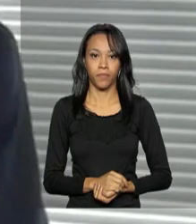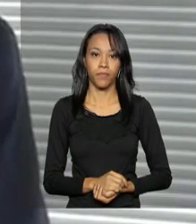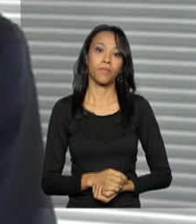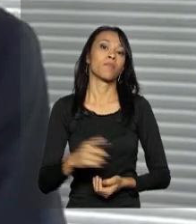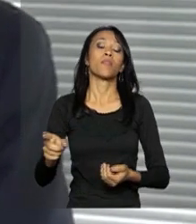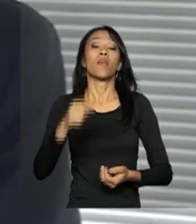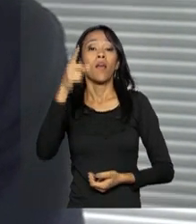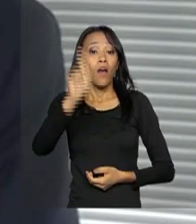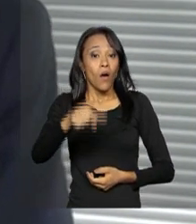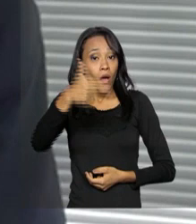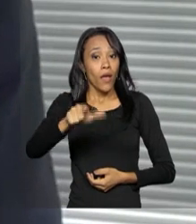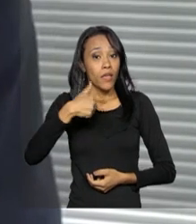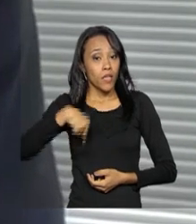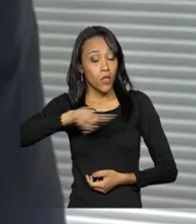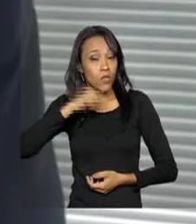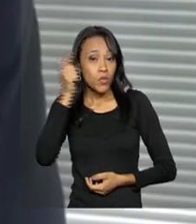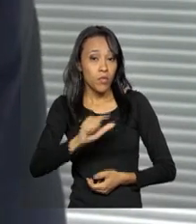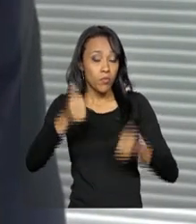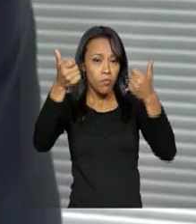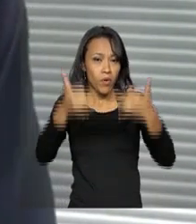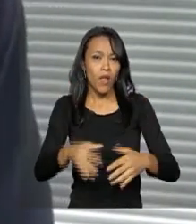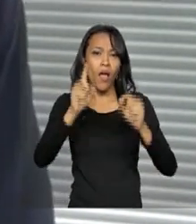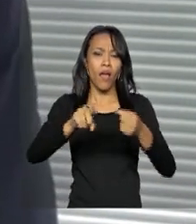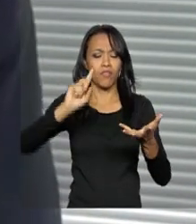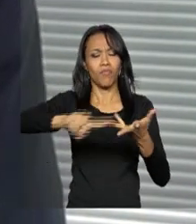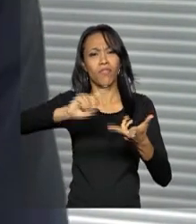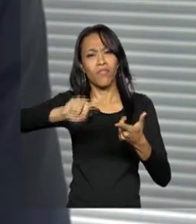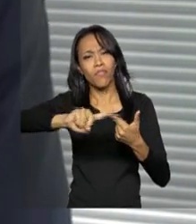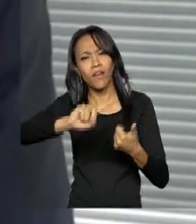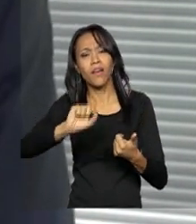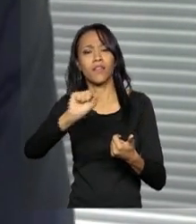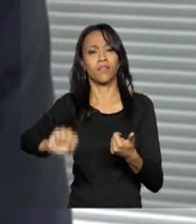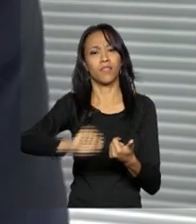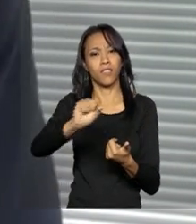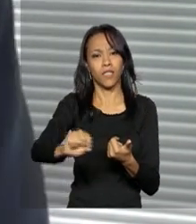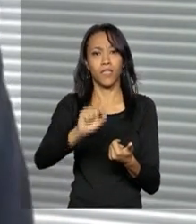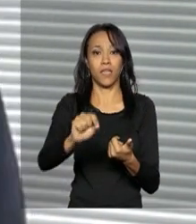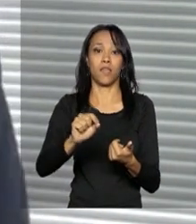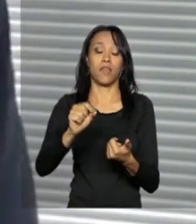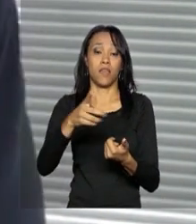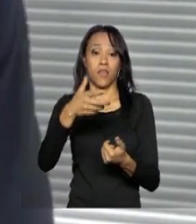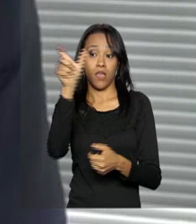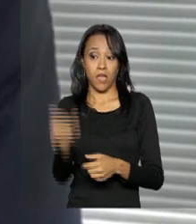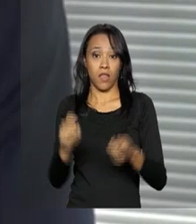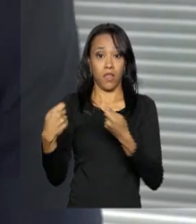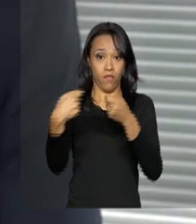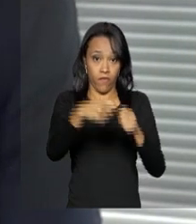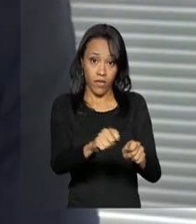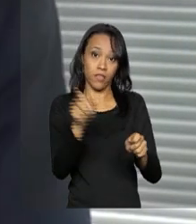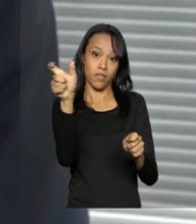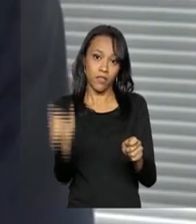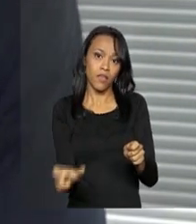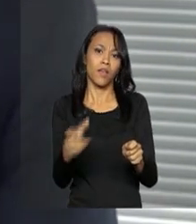o segundo ponto que nós podemos salientar diz respeito a um conjunto de cerceamentos ao exercício da Defesa que caracterizam